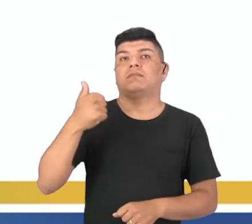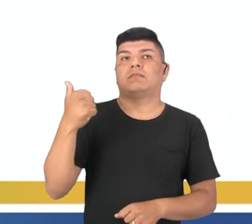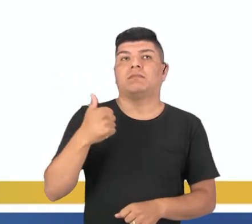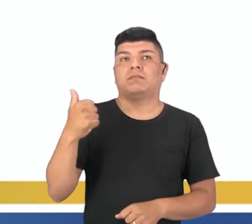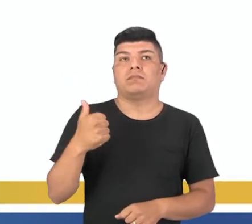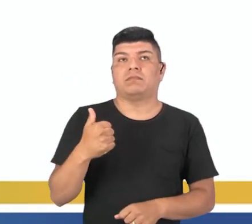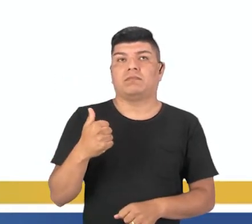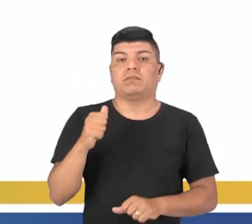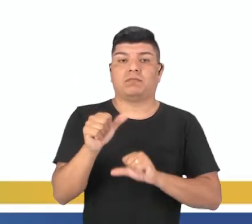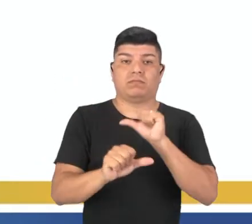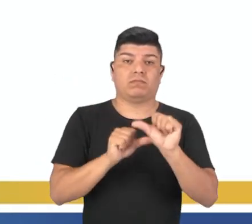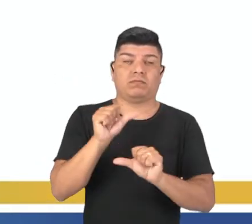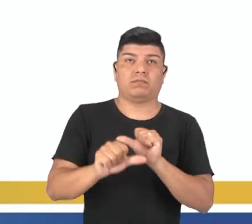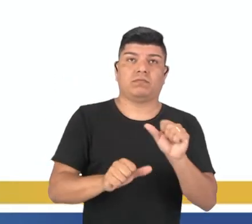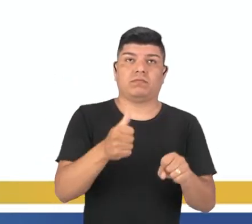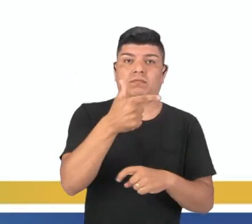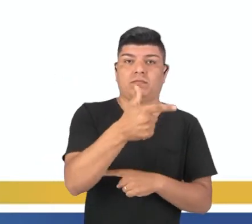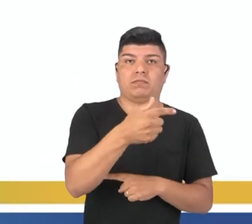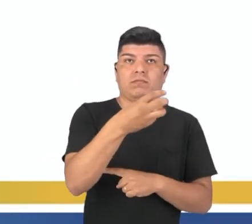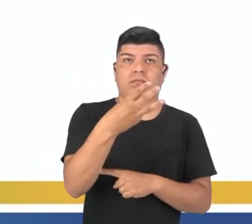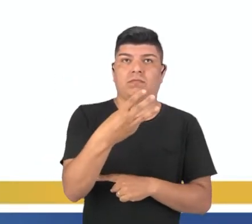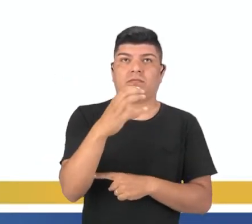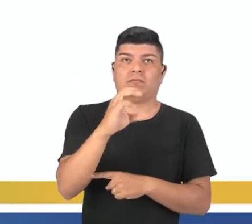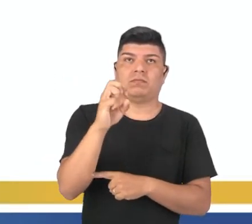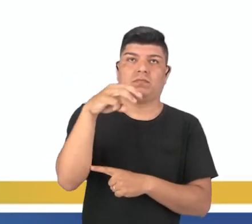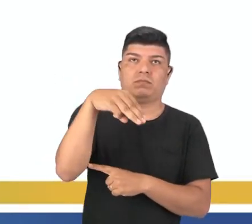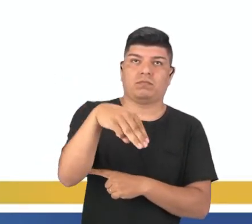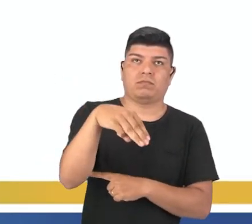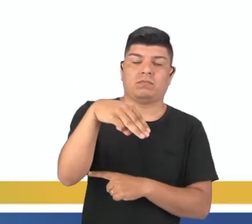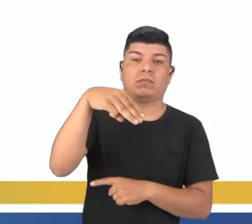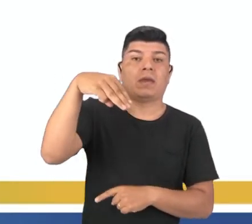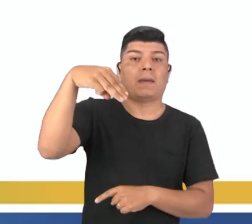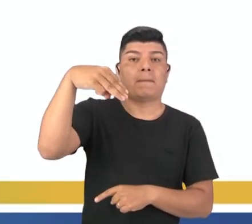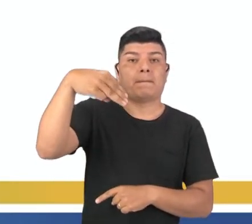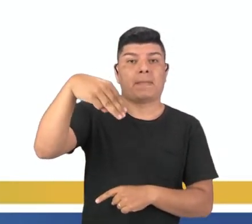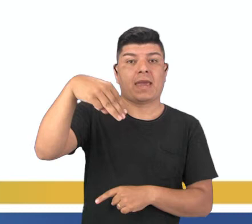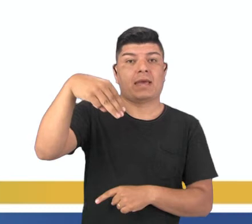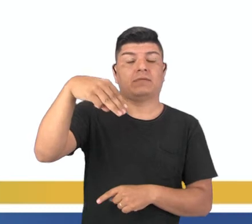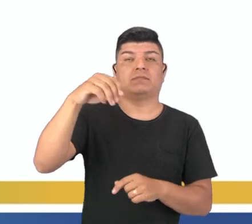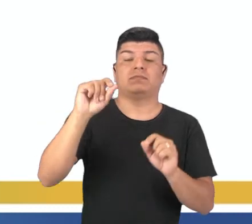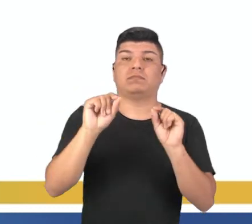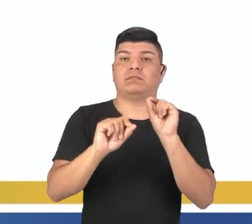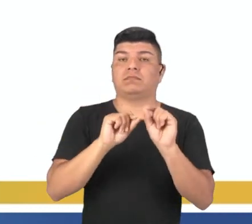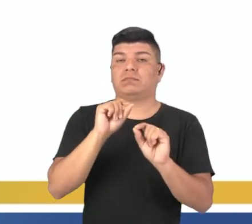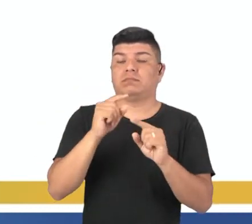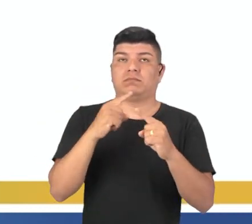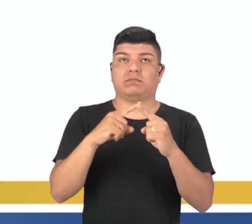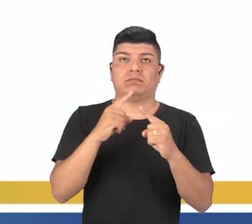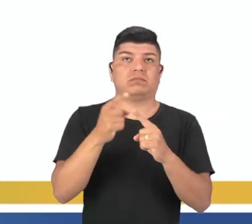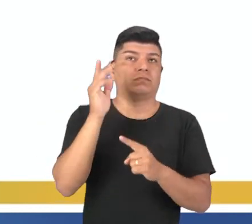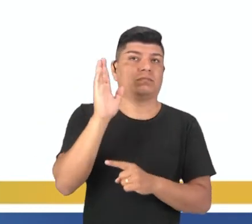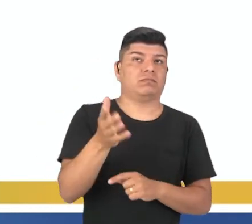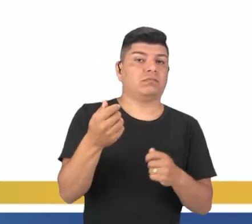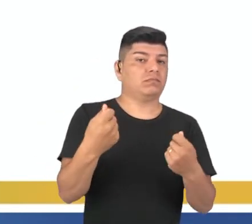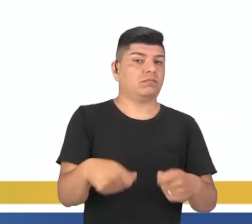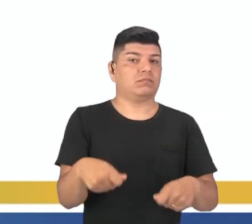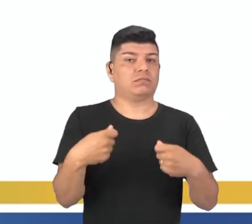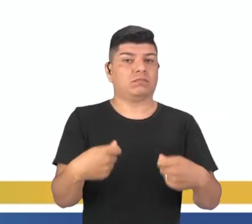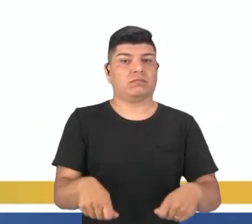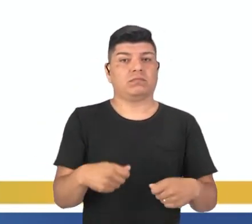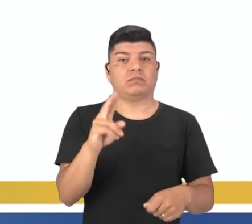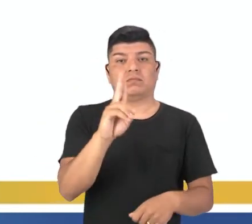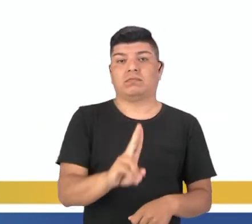Primeiramente, nós vamos converter 23 centímetros em metros, né? Já que aí a gente vai